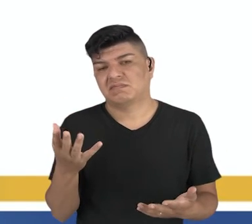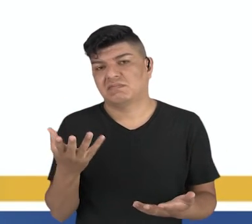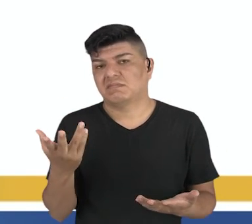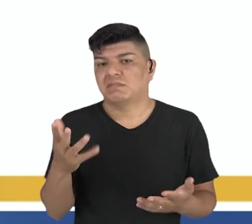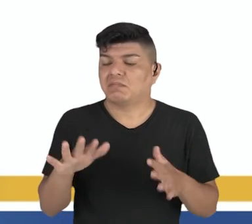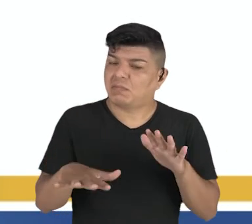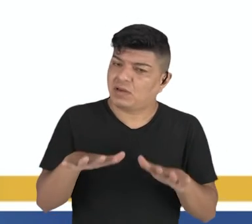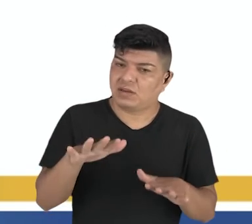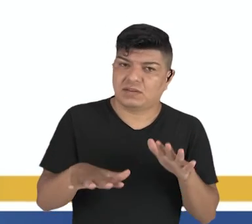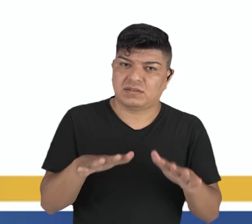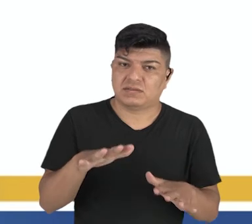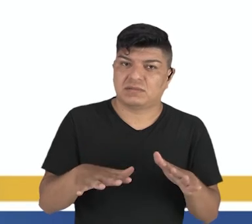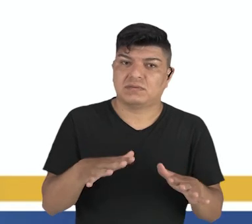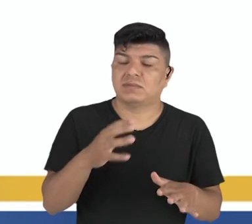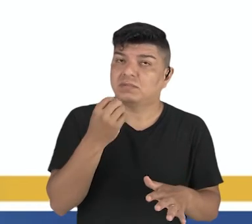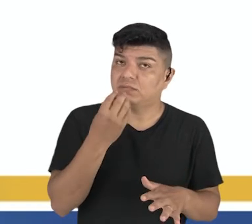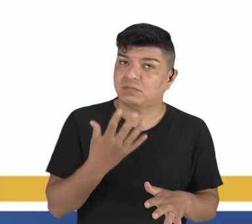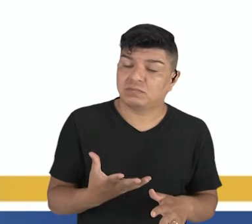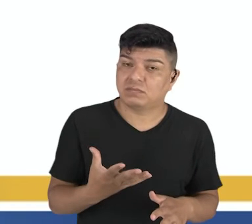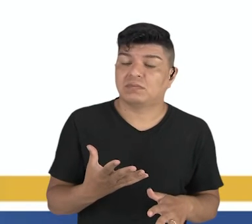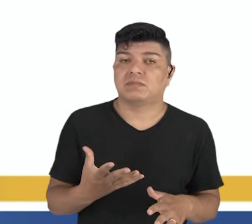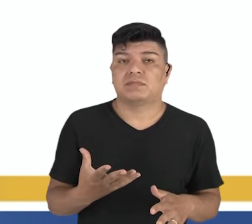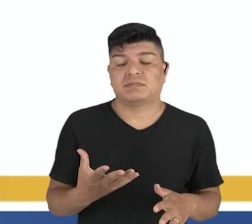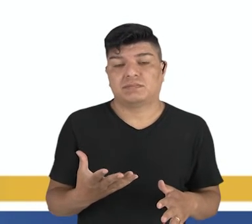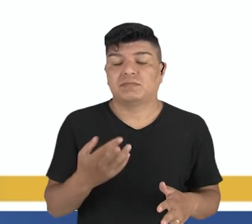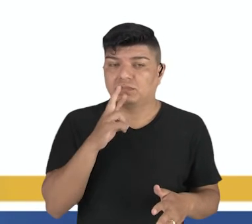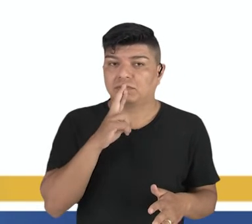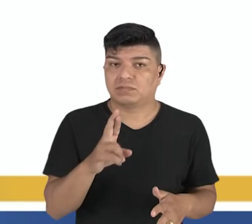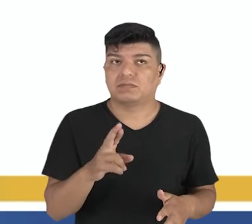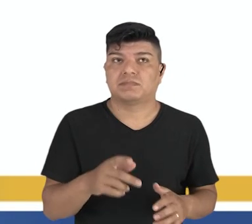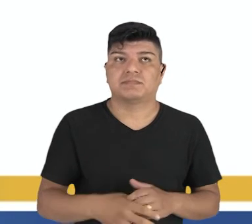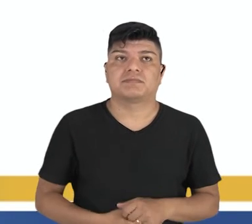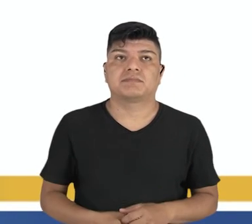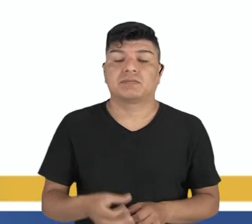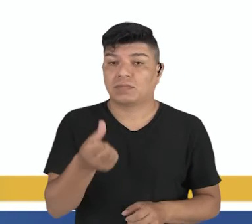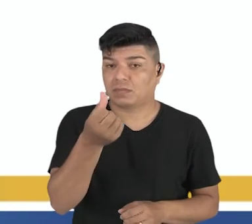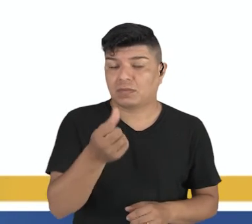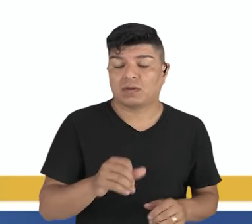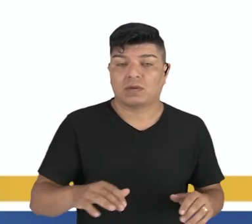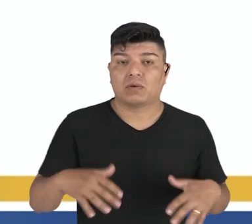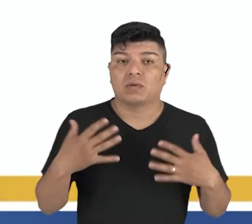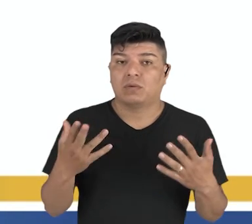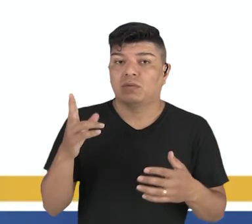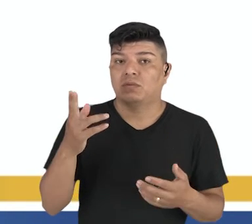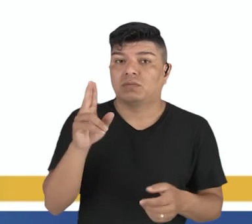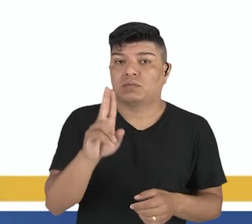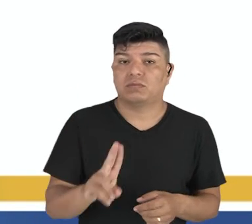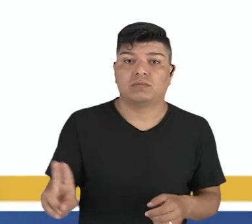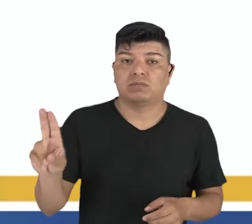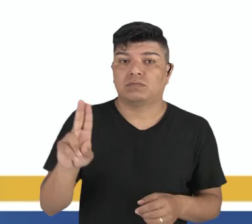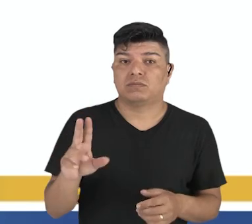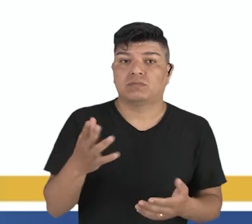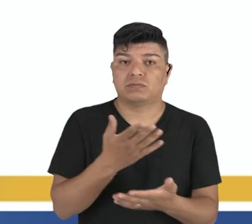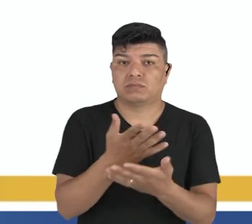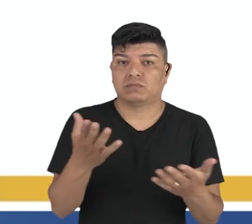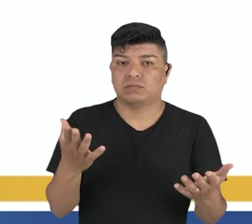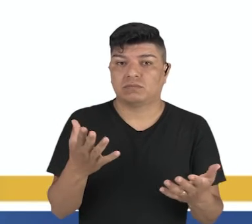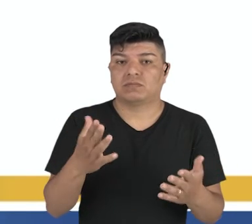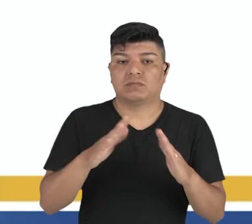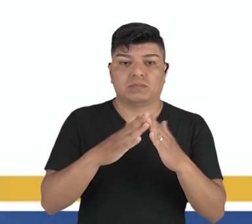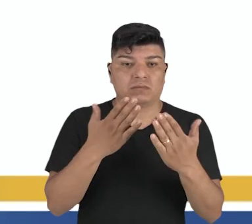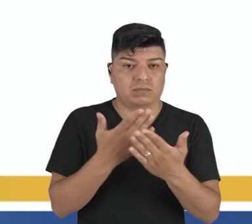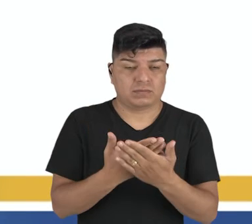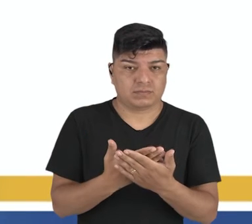eficaz, moderadamente eficaz, muito eficaz. 6. Quão útil tem sido a escola ou